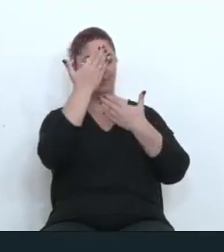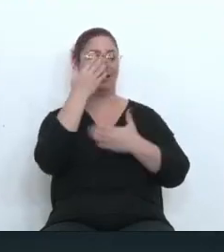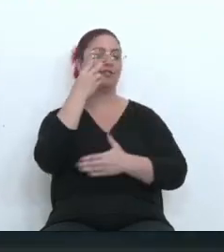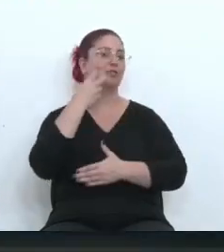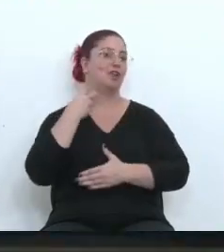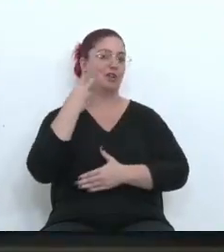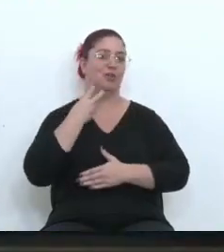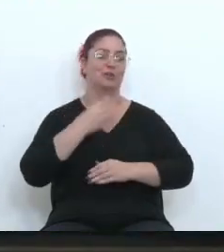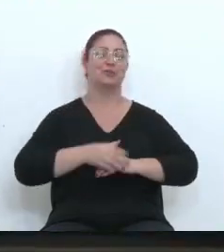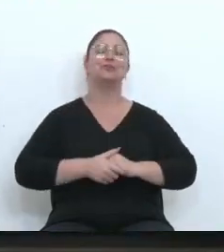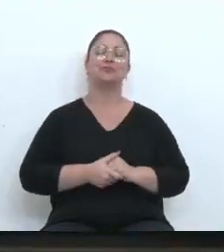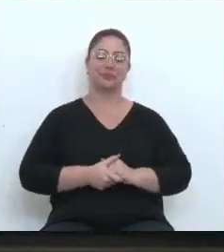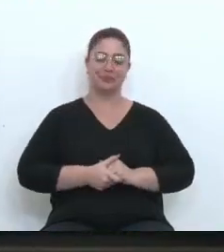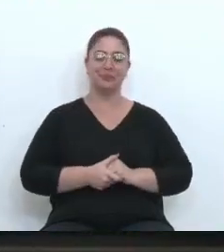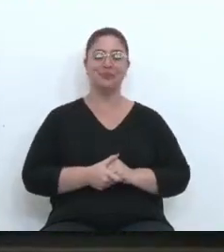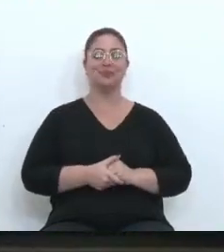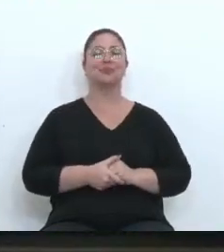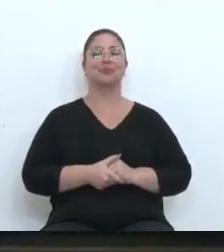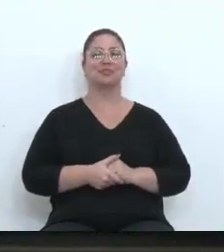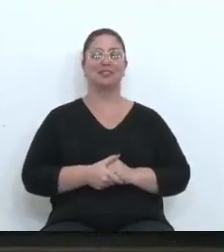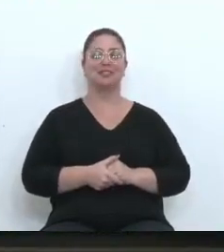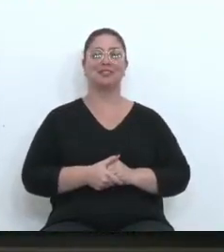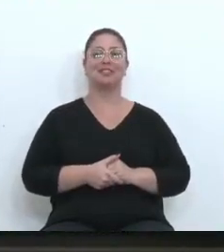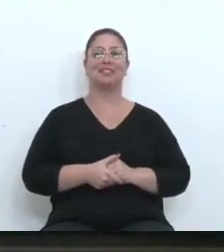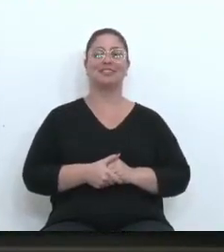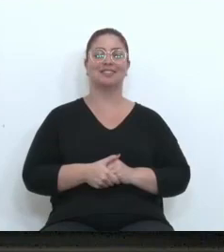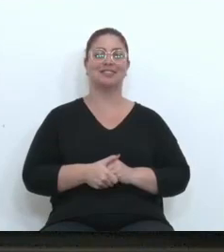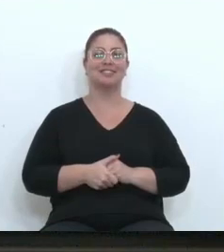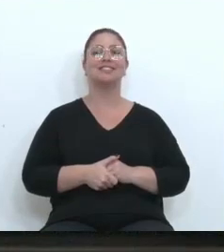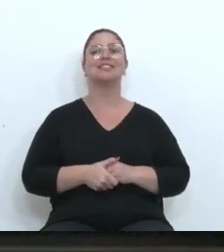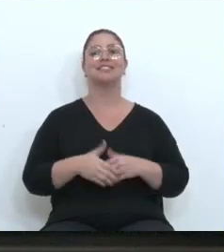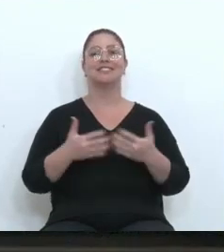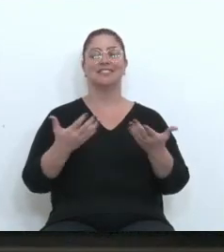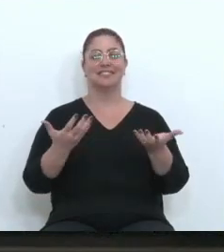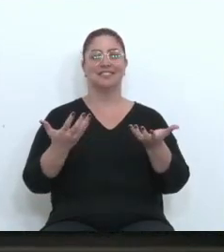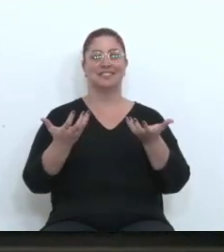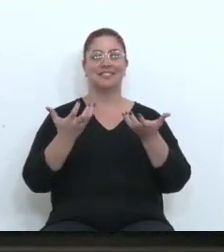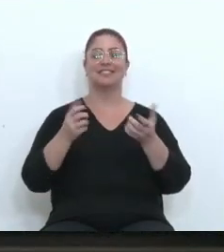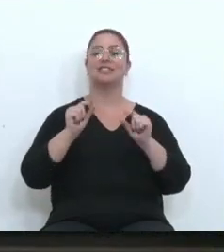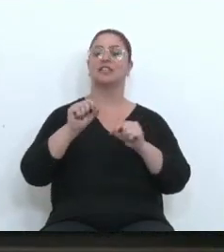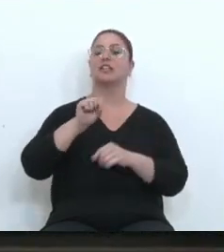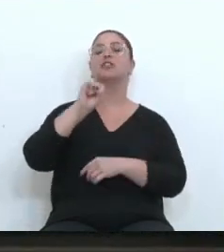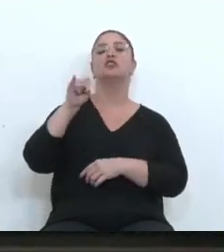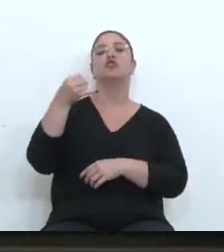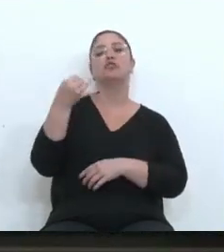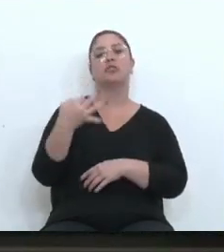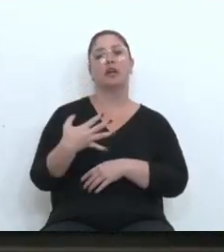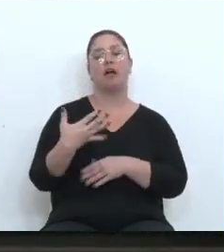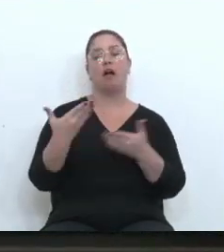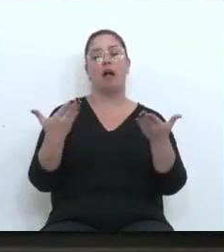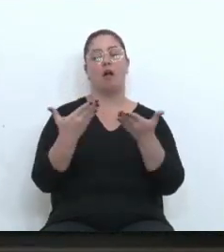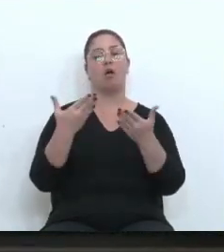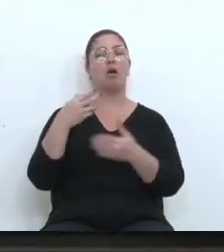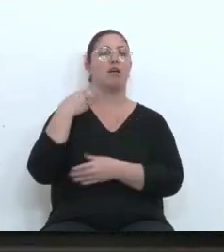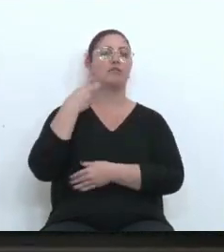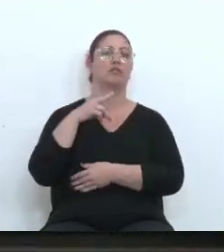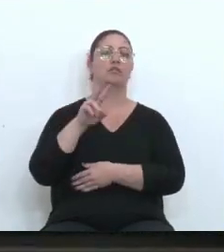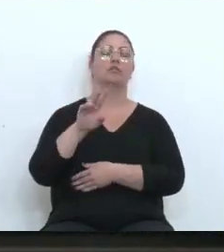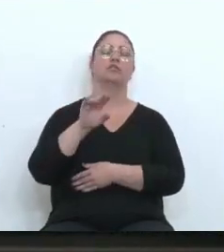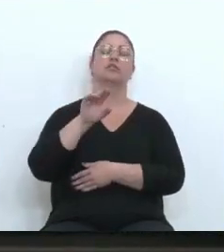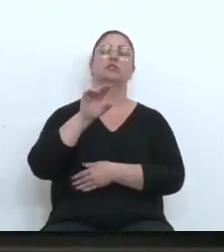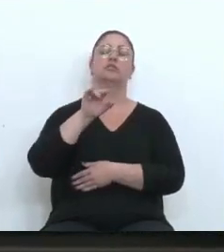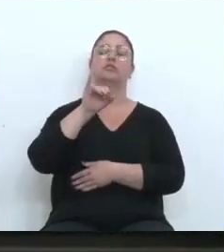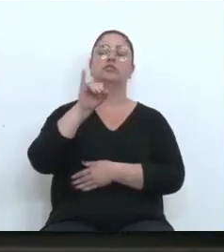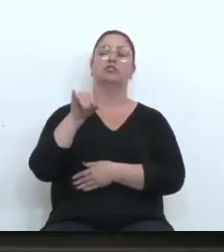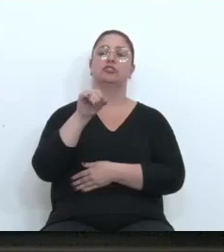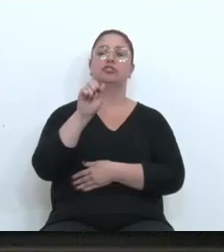é gostaria de justificar a ausência da vereadora Janete nessa extraordinária porquestões já de compromissos